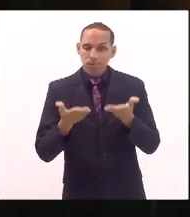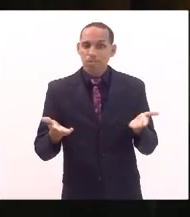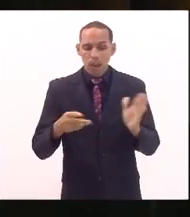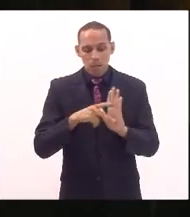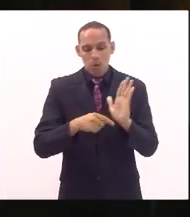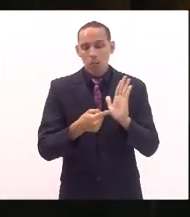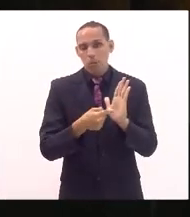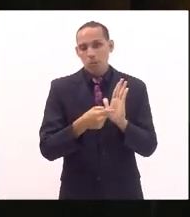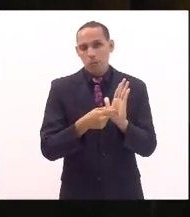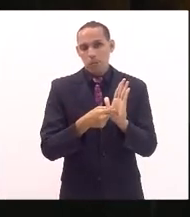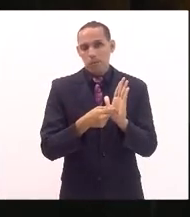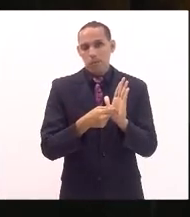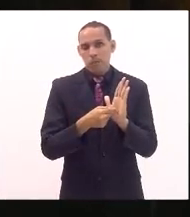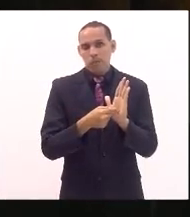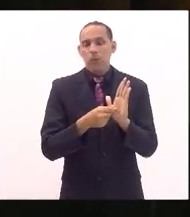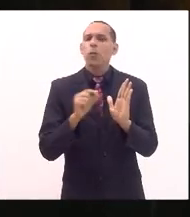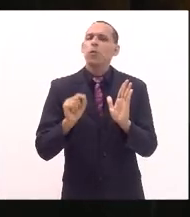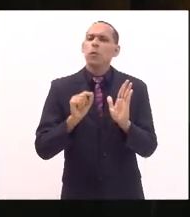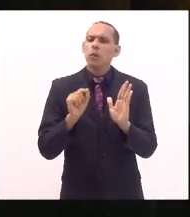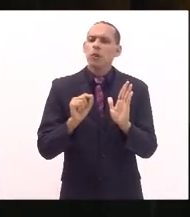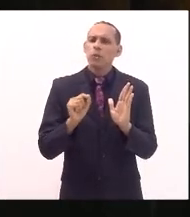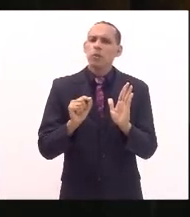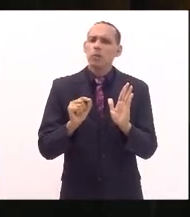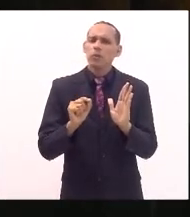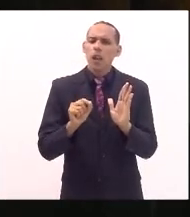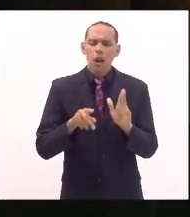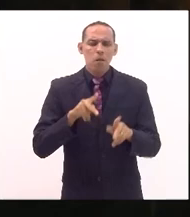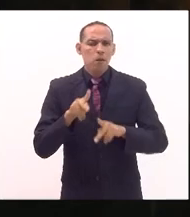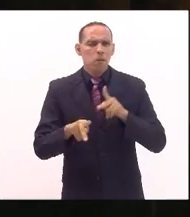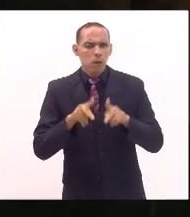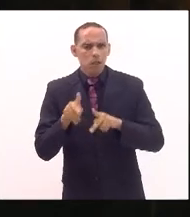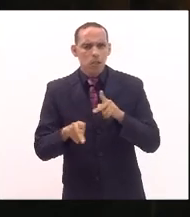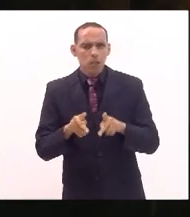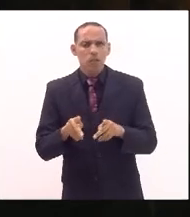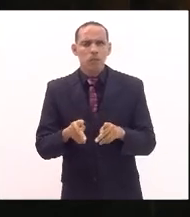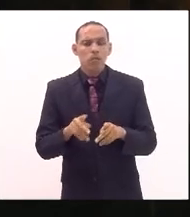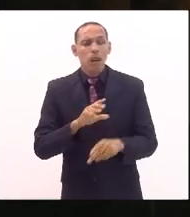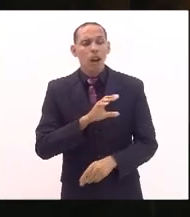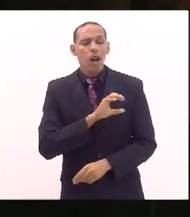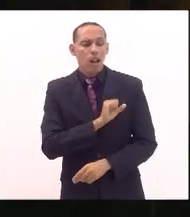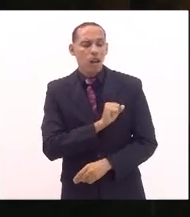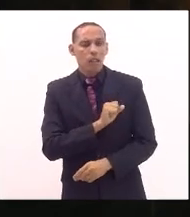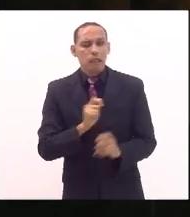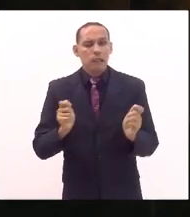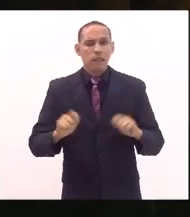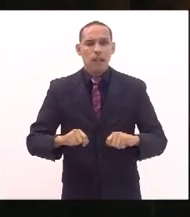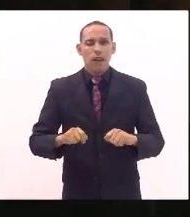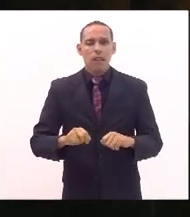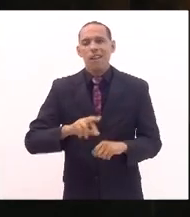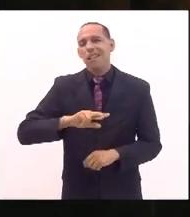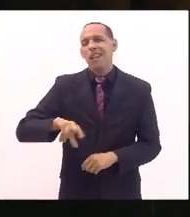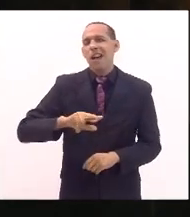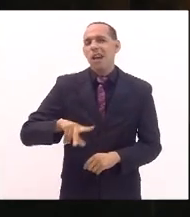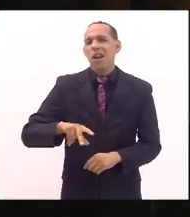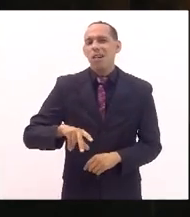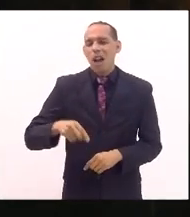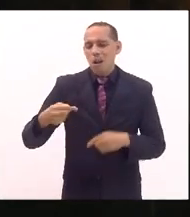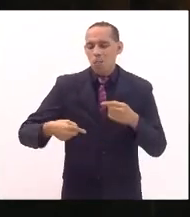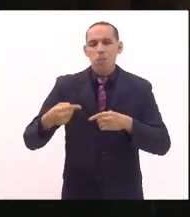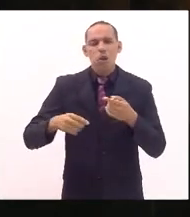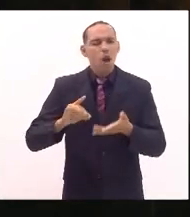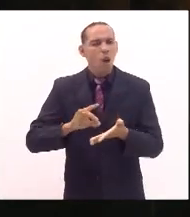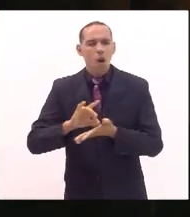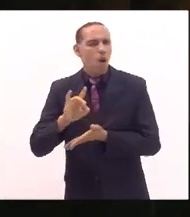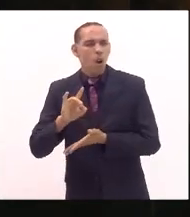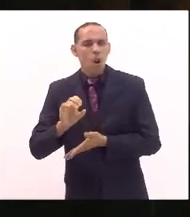que estamos tratando é da capacidade da nossa população de amar e não vislumbrar a política